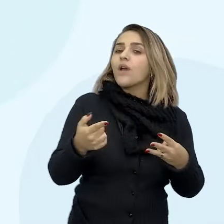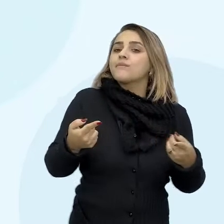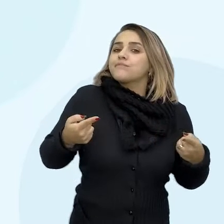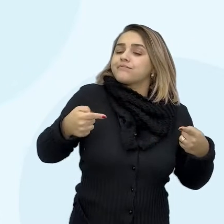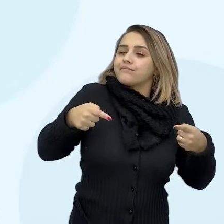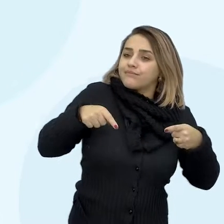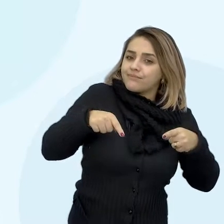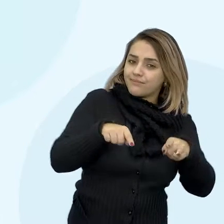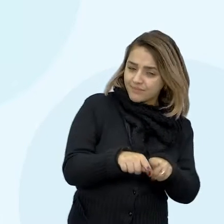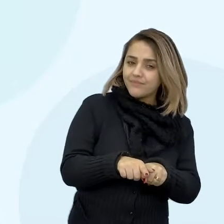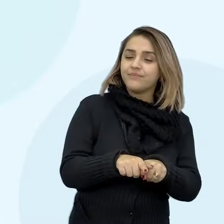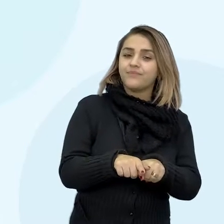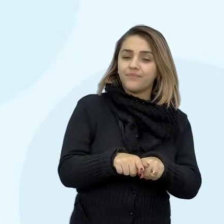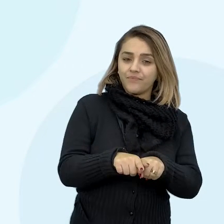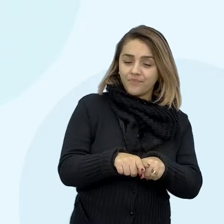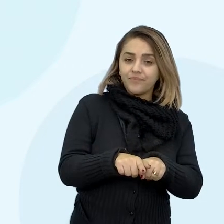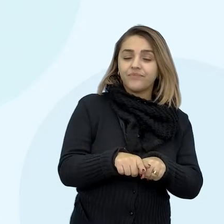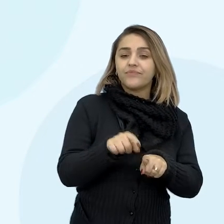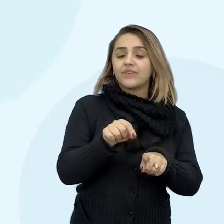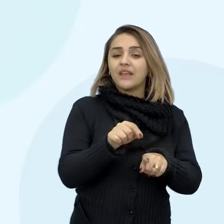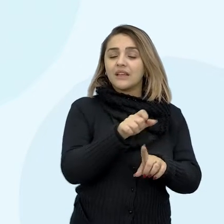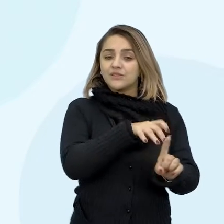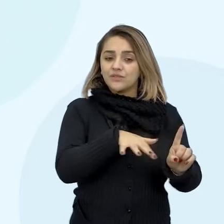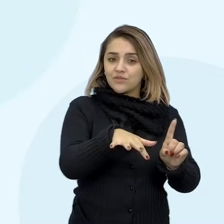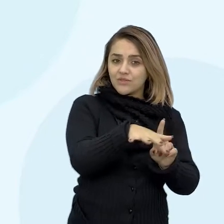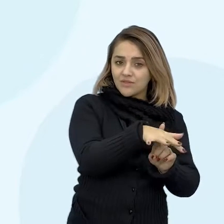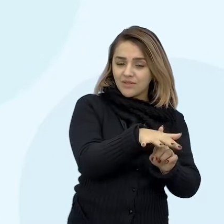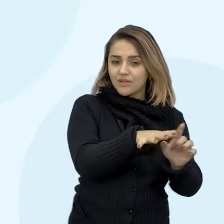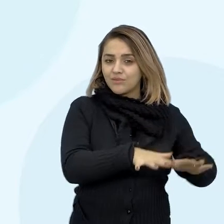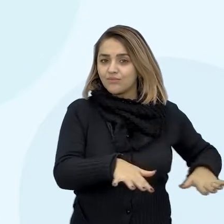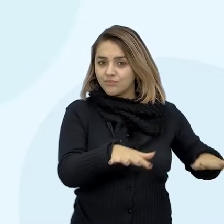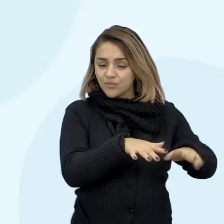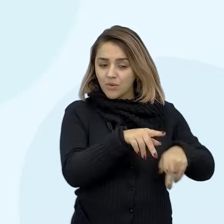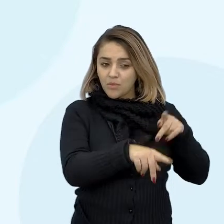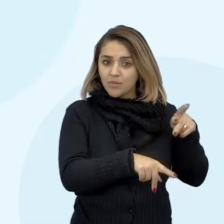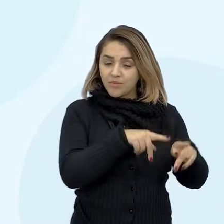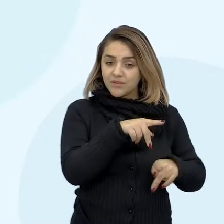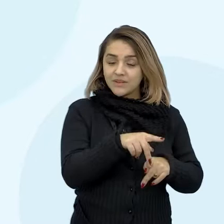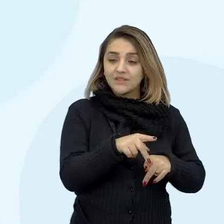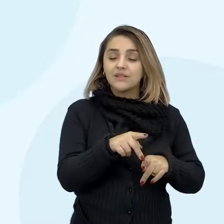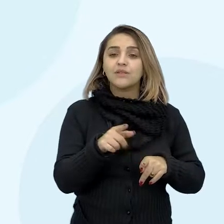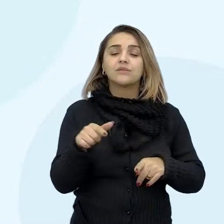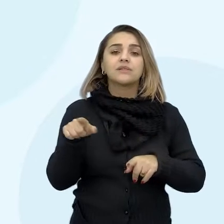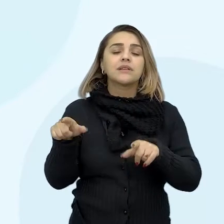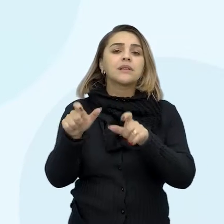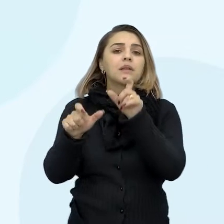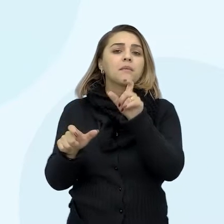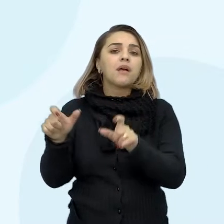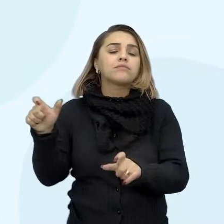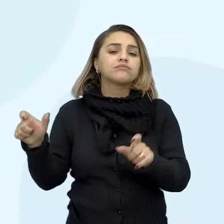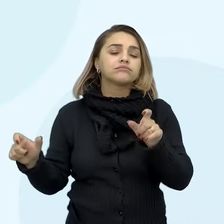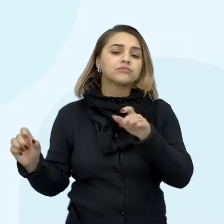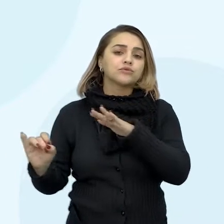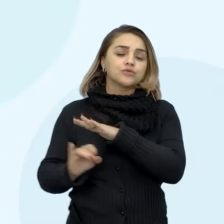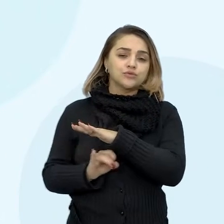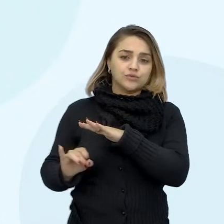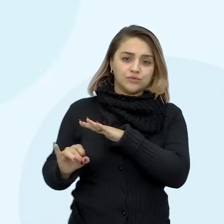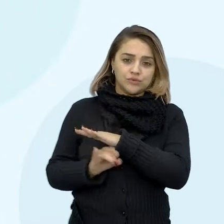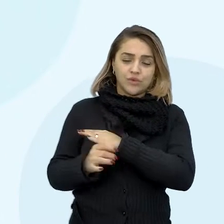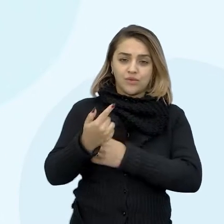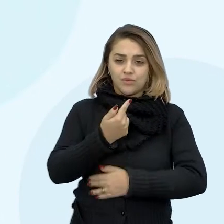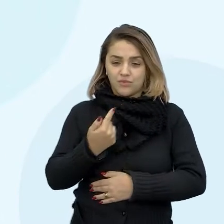parceria entre a sociedade civil e instituições governamentais, a gente